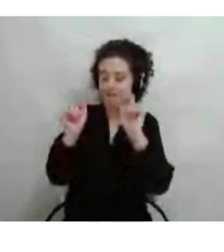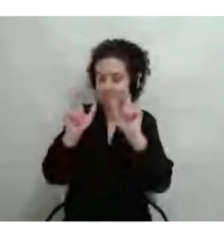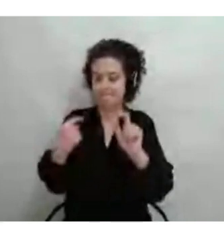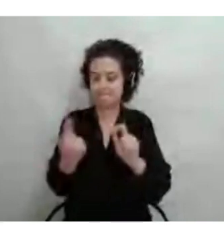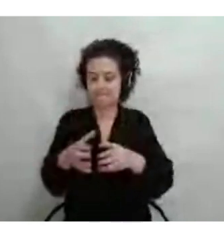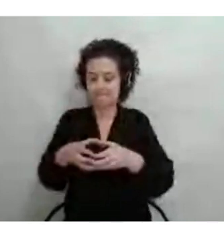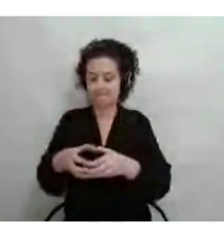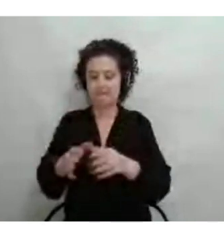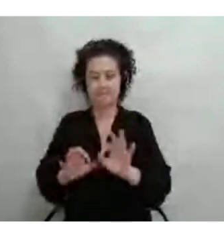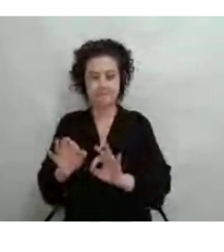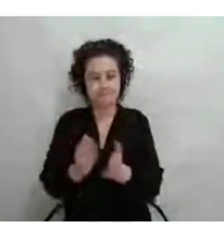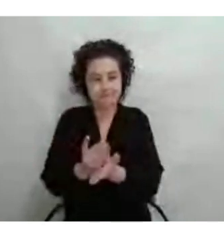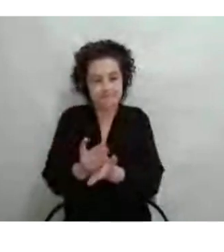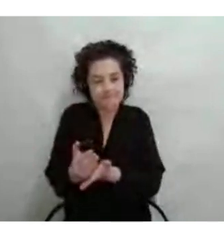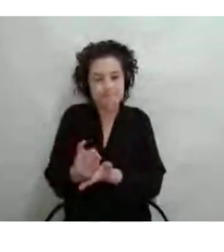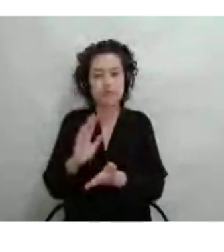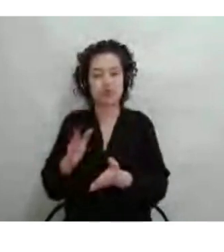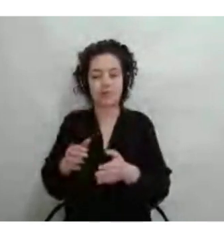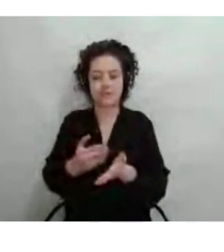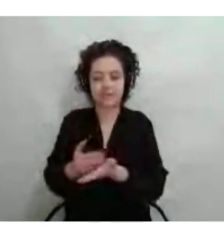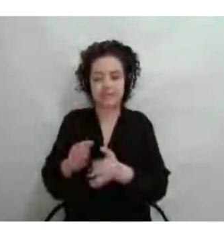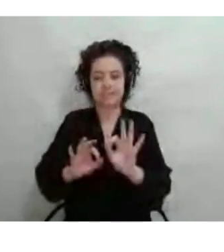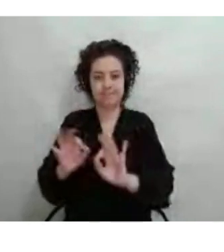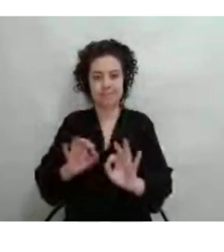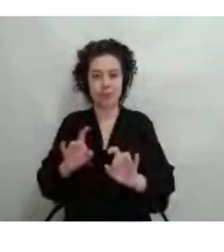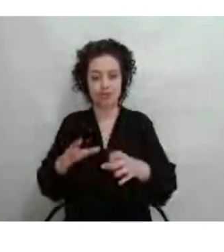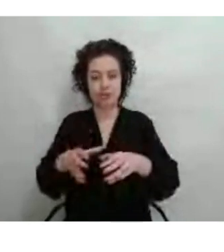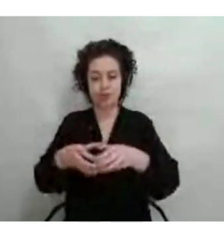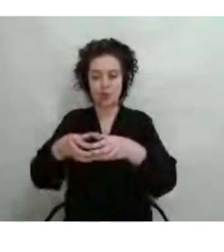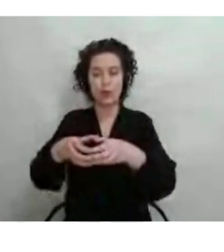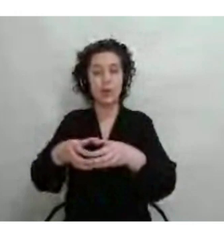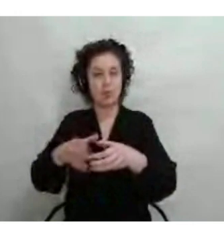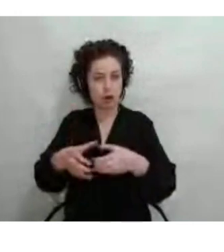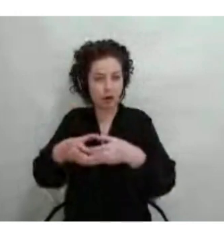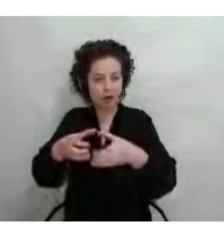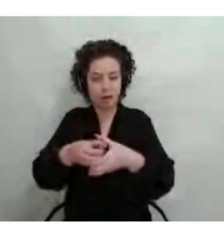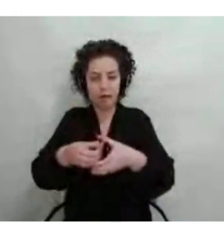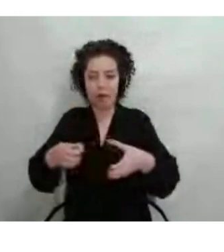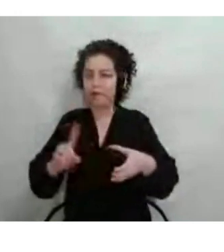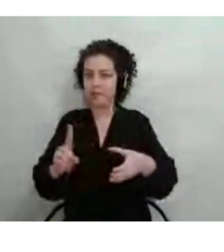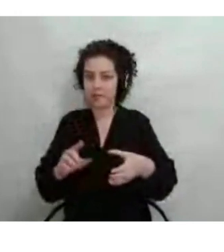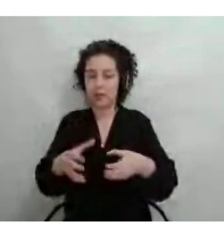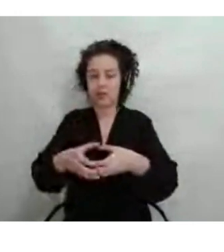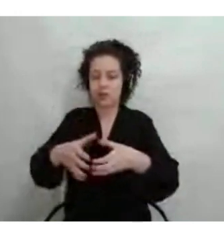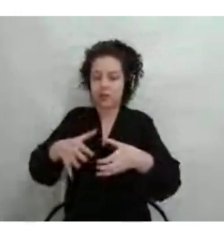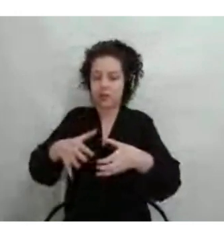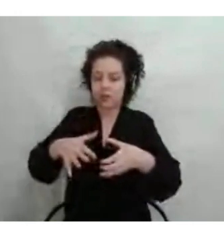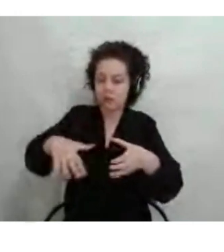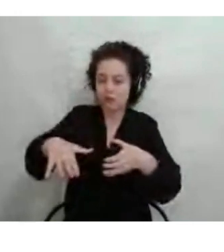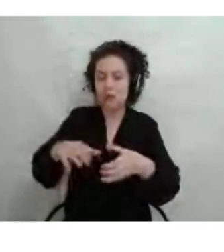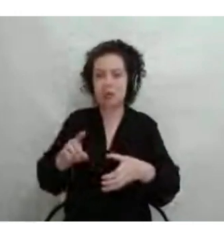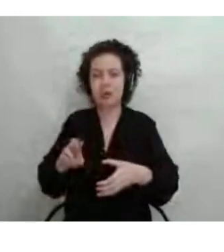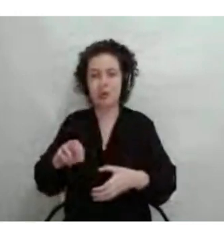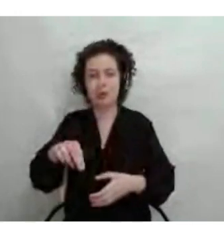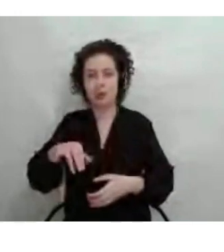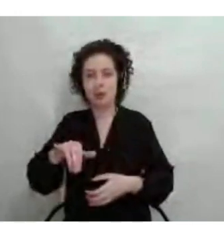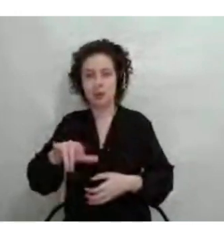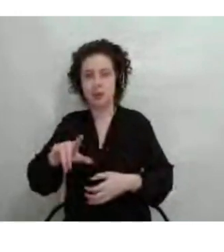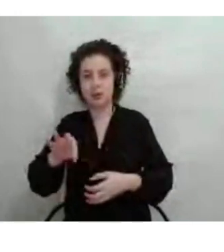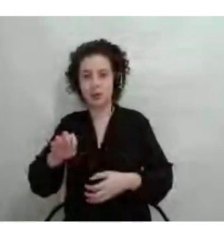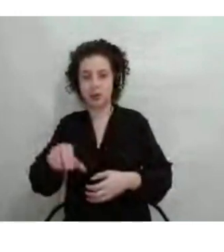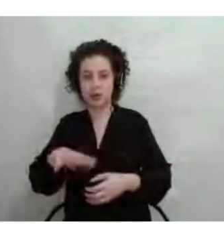preparar, não só a superintendência, a diretoria técnica da Sandra, com o doutor Newton Barros na diretoria clínica, a